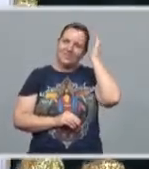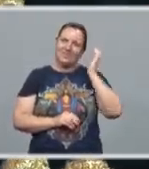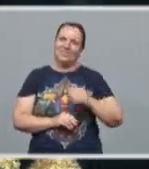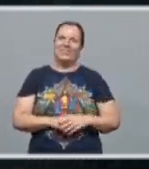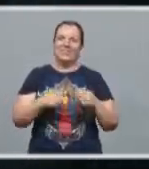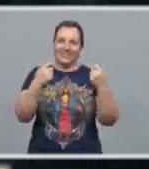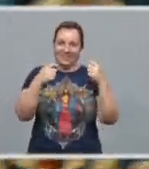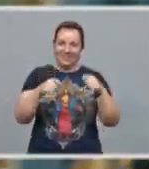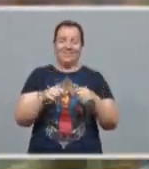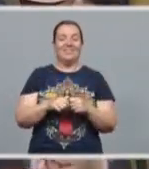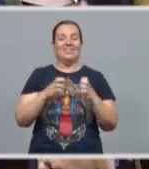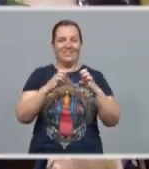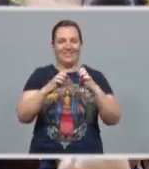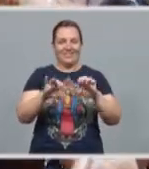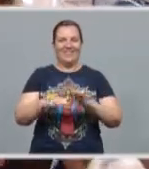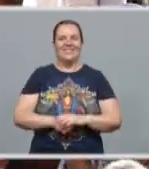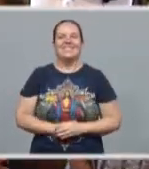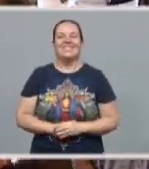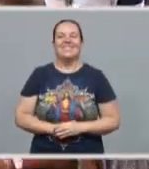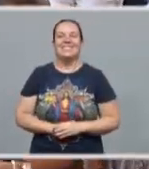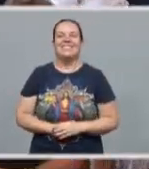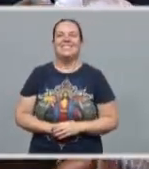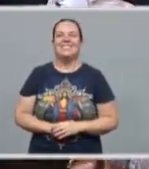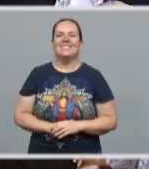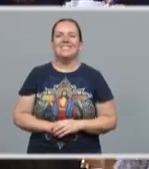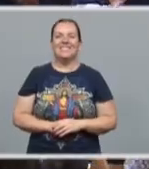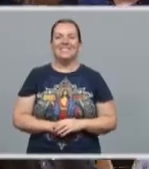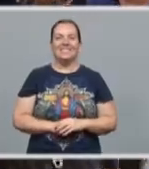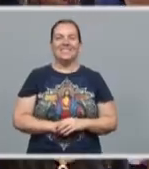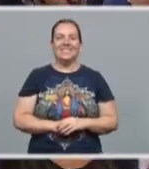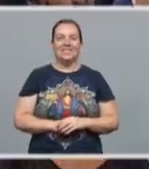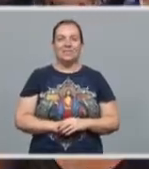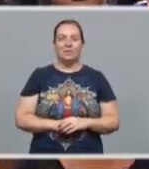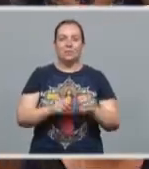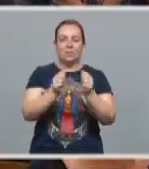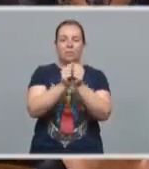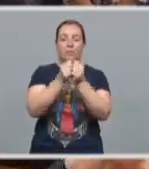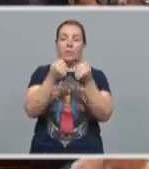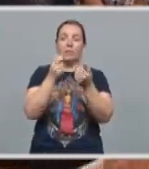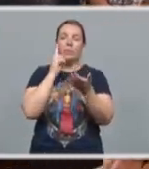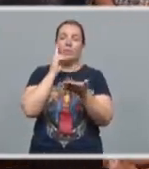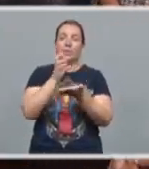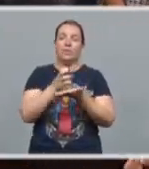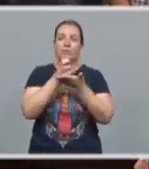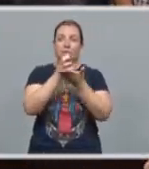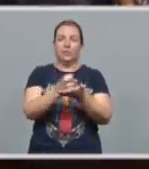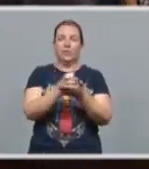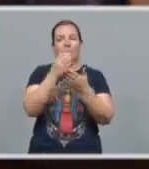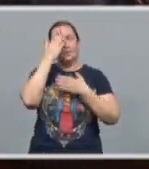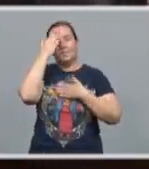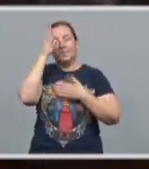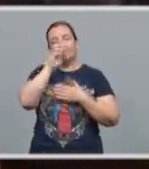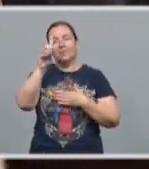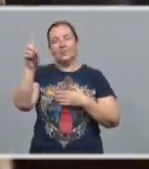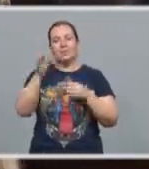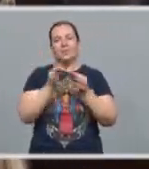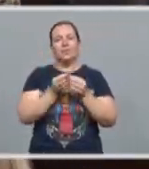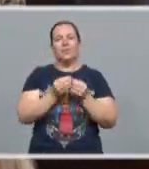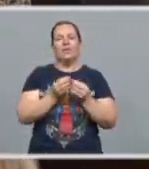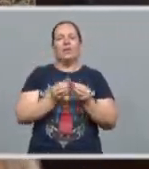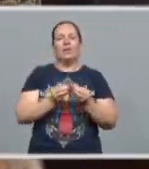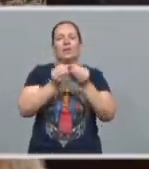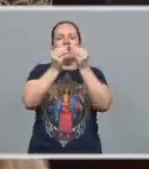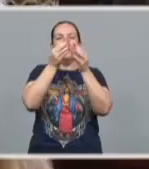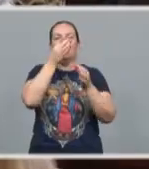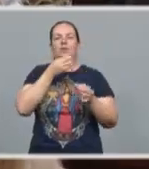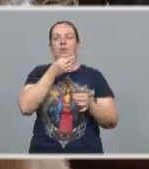não é? Pois bem. Com o pão e o vinho, agradecemos a Deus pela Eucaristia de